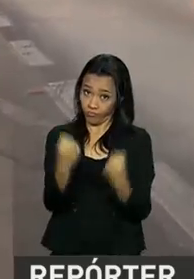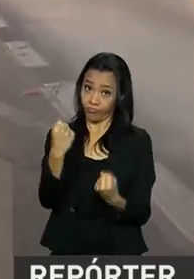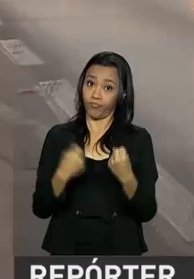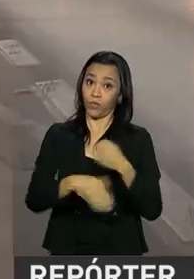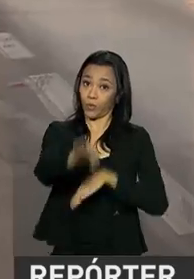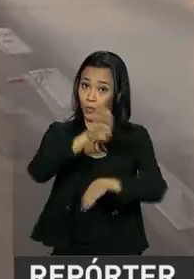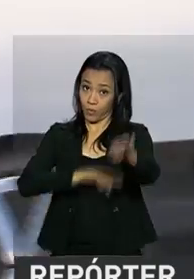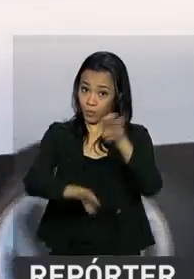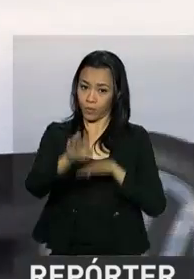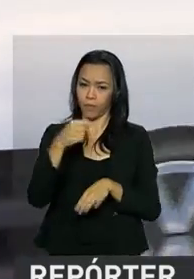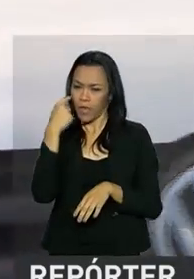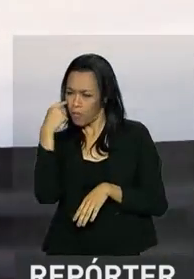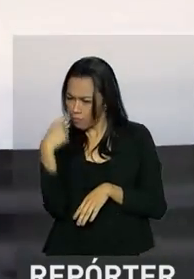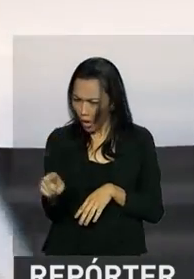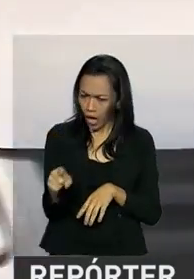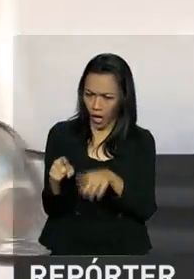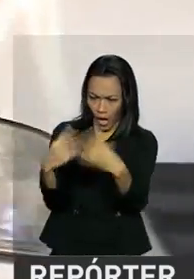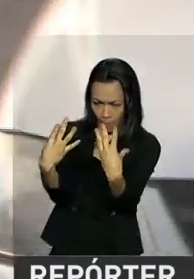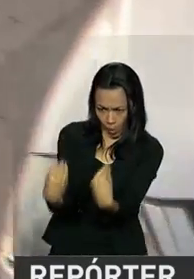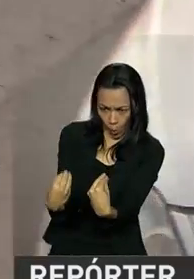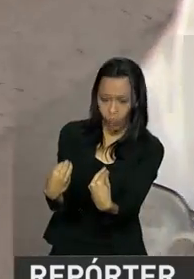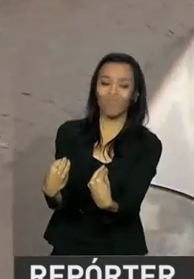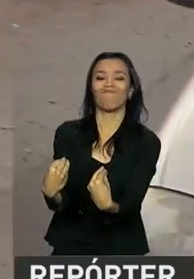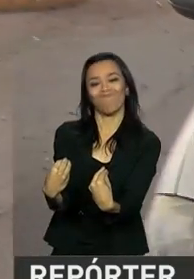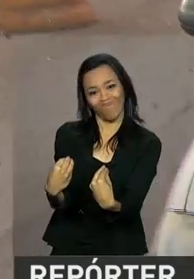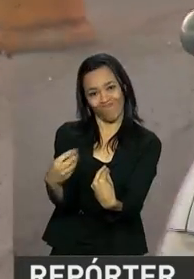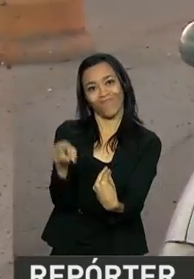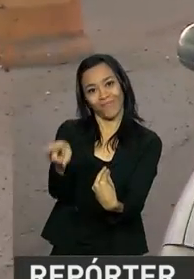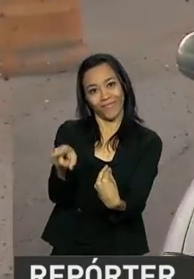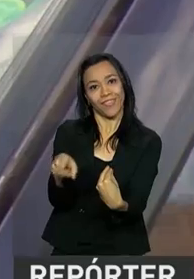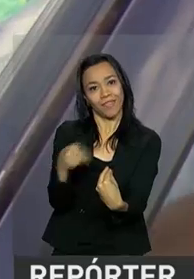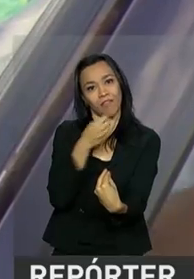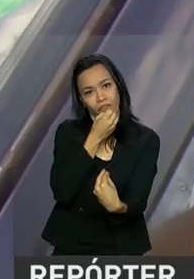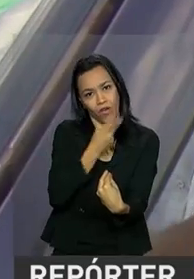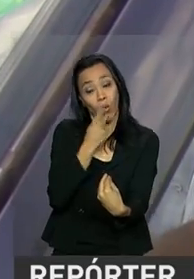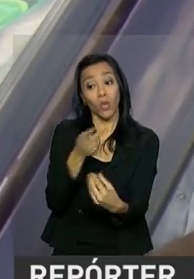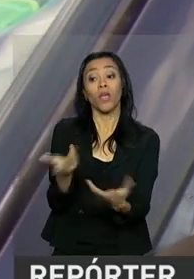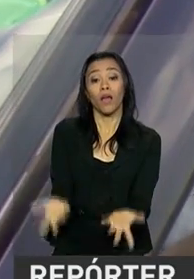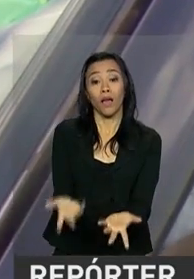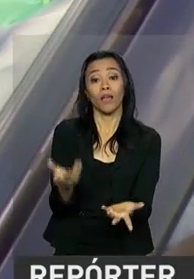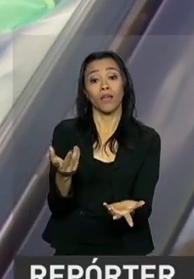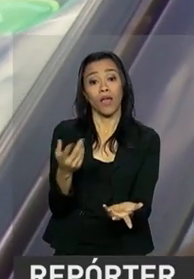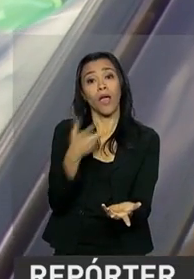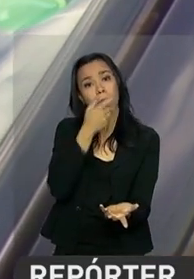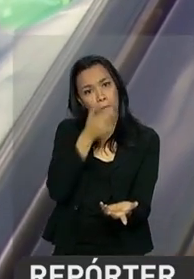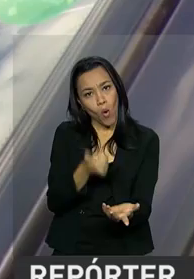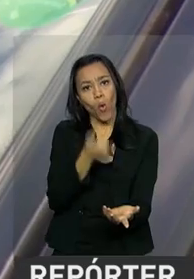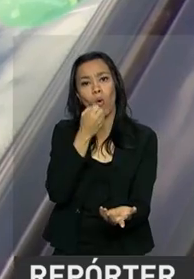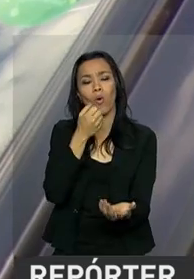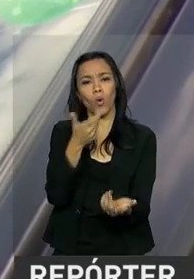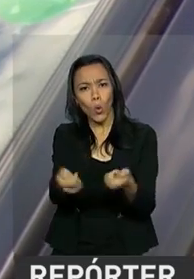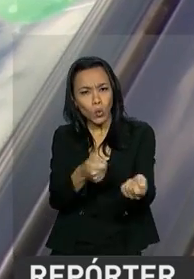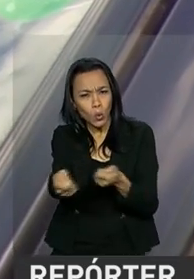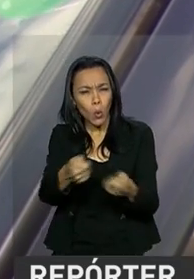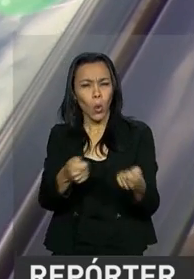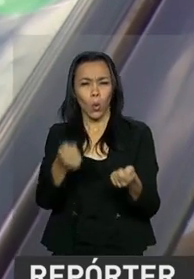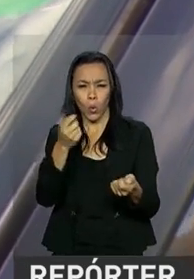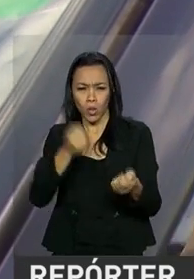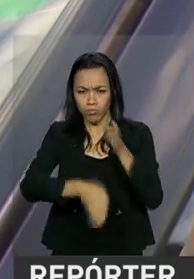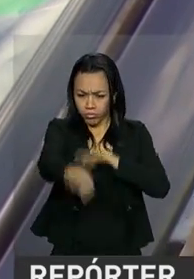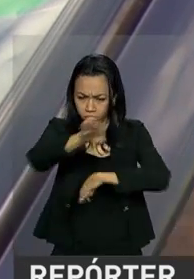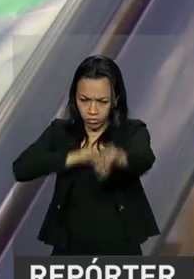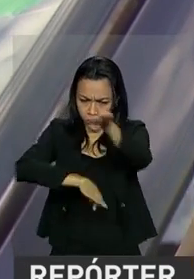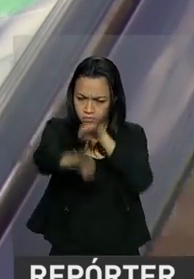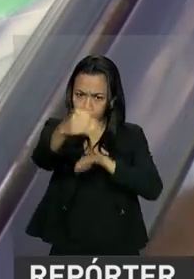motoristas flagrados com farol apagado afirmaram aprovar a medida consegue ter um controle melhor da da Via né